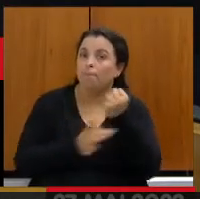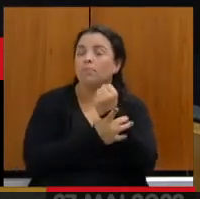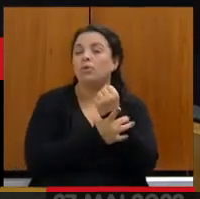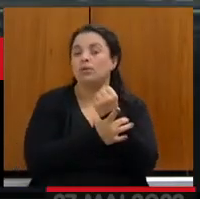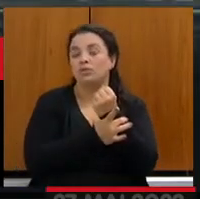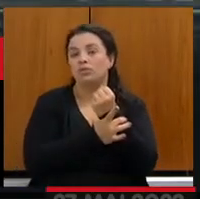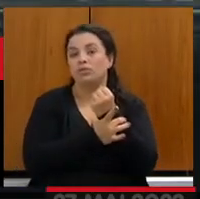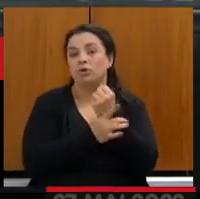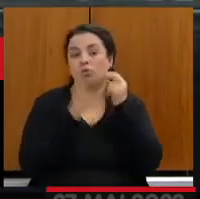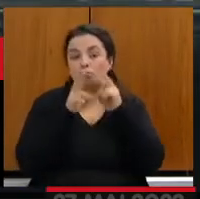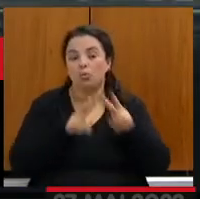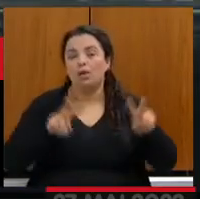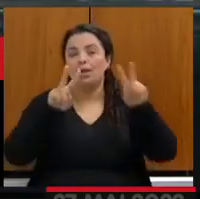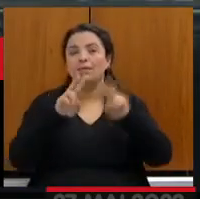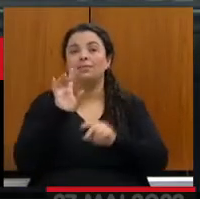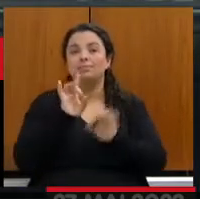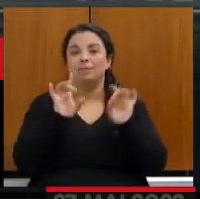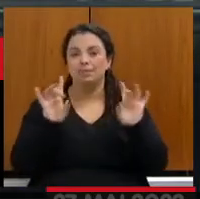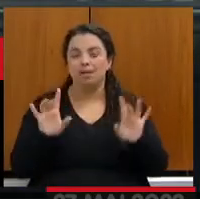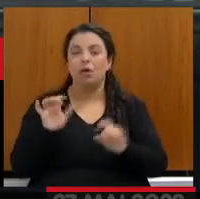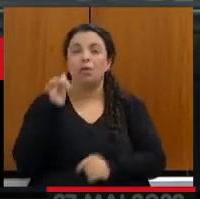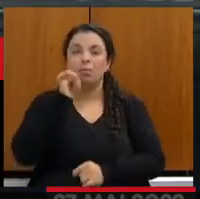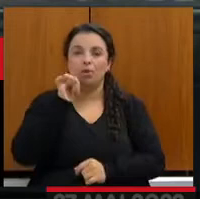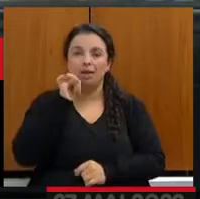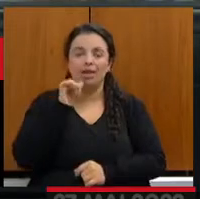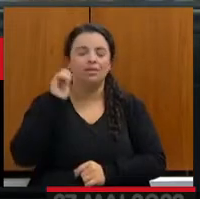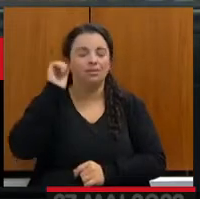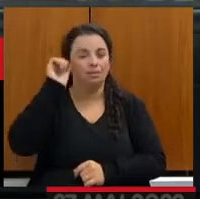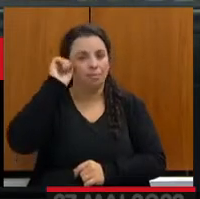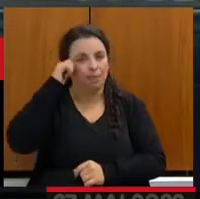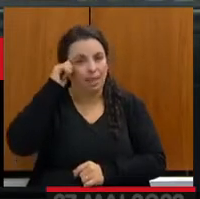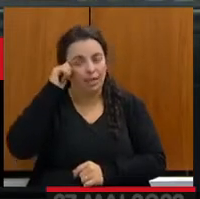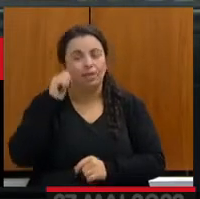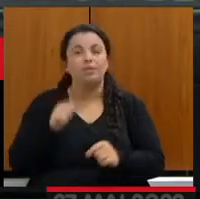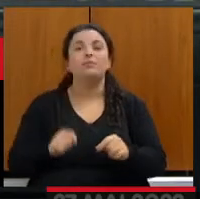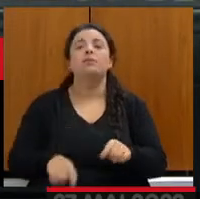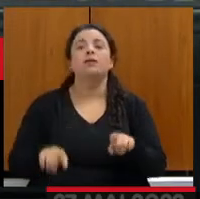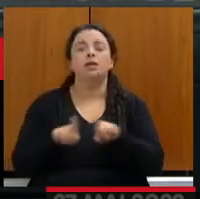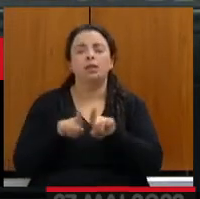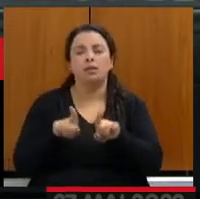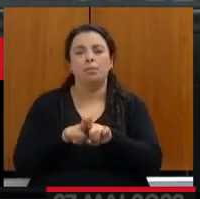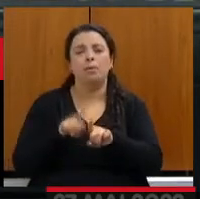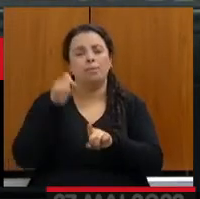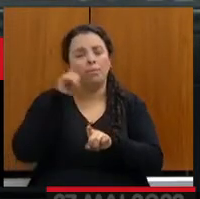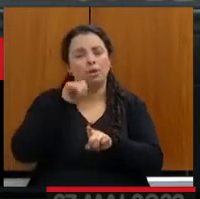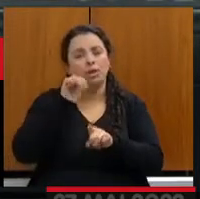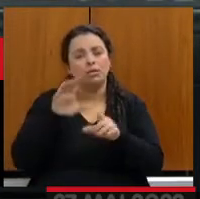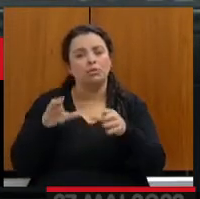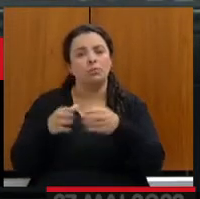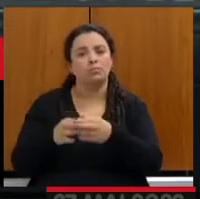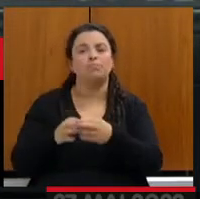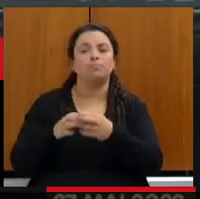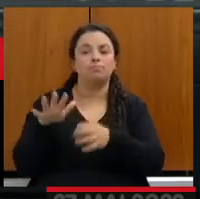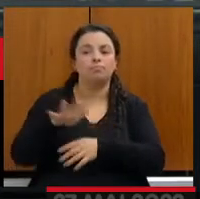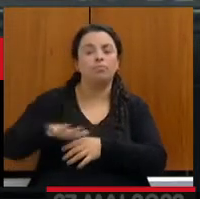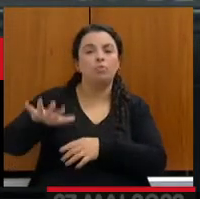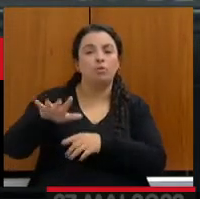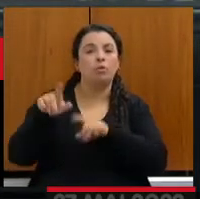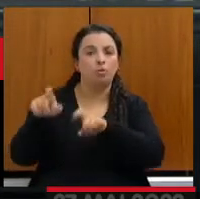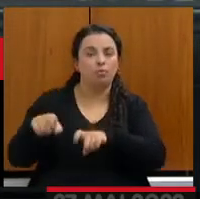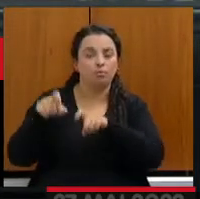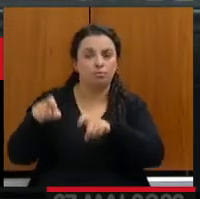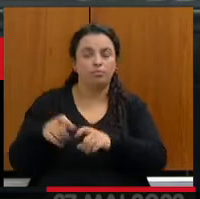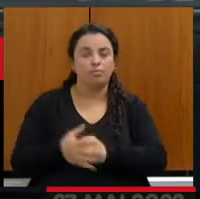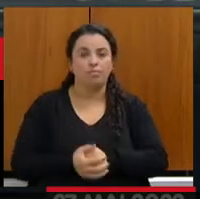especial para mulheres negras e de comunidade de zona rural o a superação dessas dificuldades